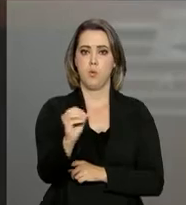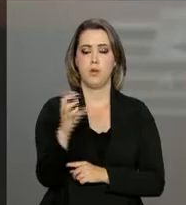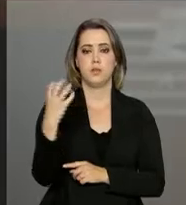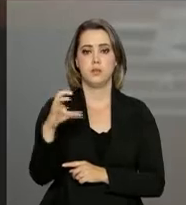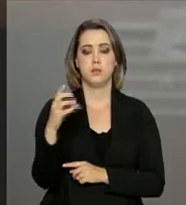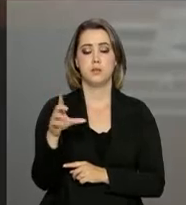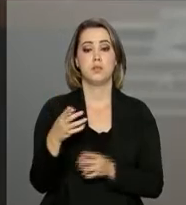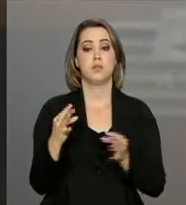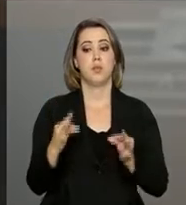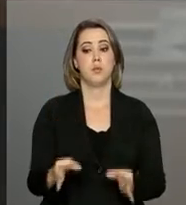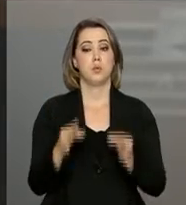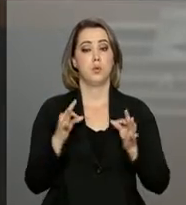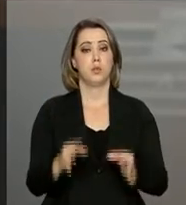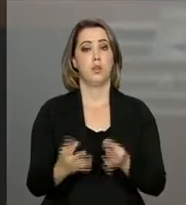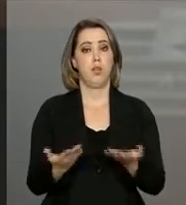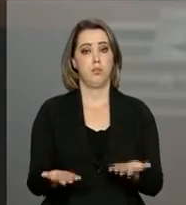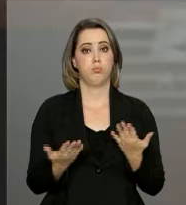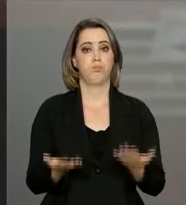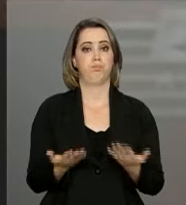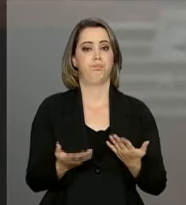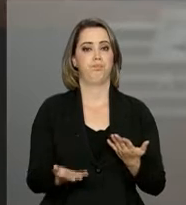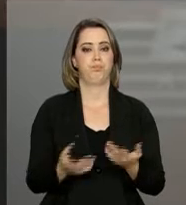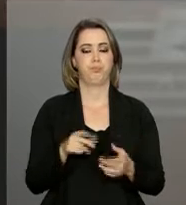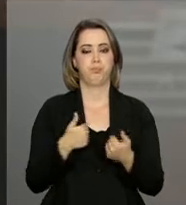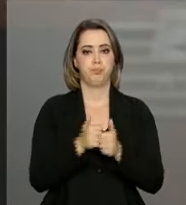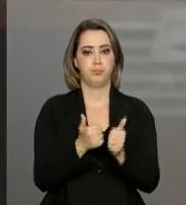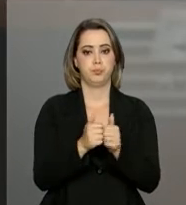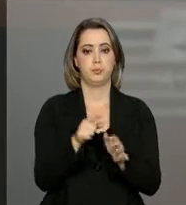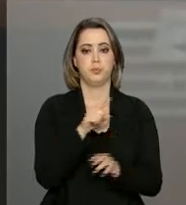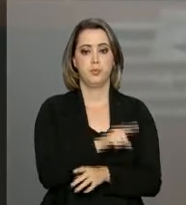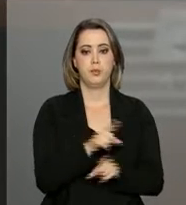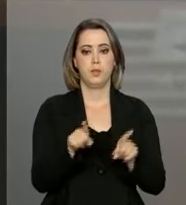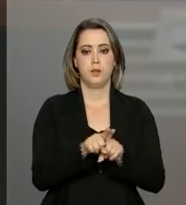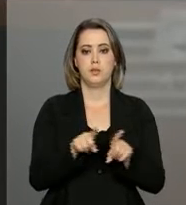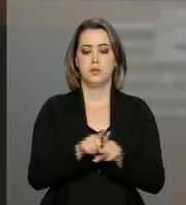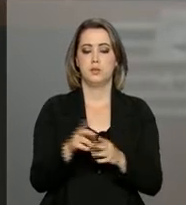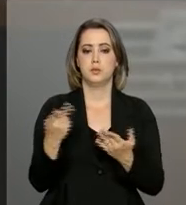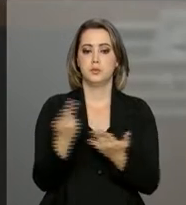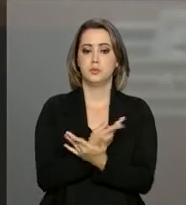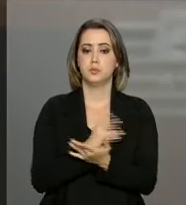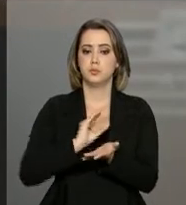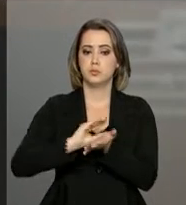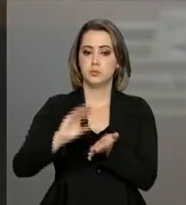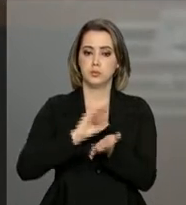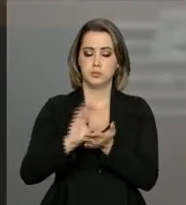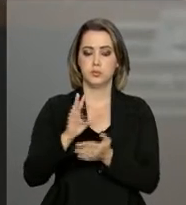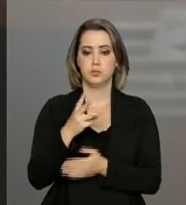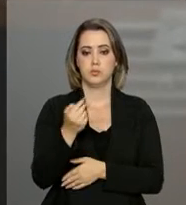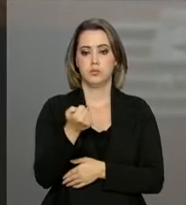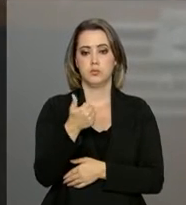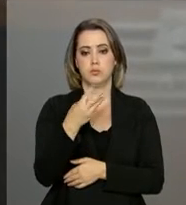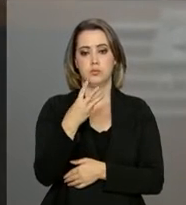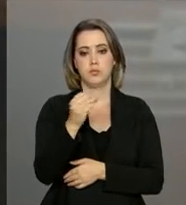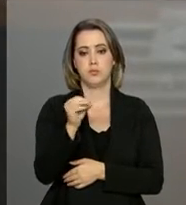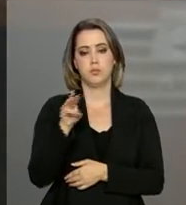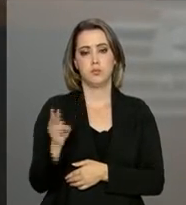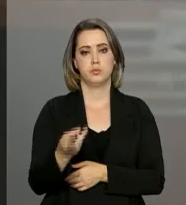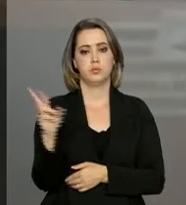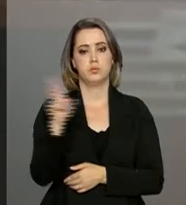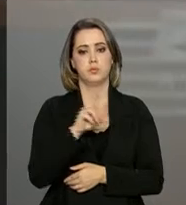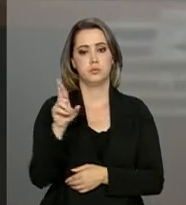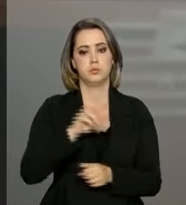carga a nova concessionária dos terminais portuários em santarém também deverá fazer investimentos de quase 30 milhões de reais